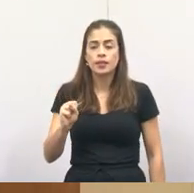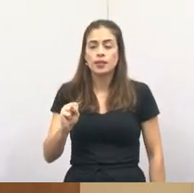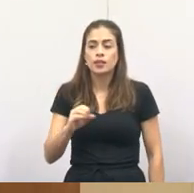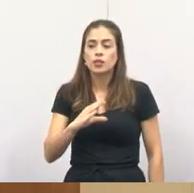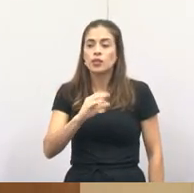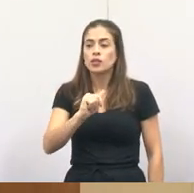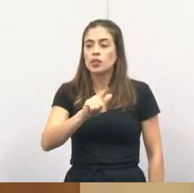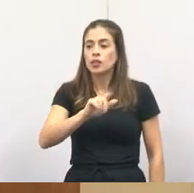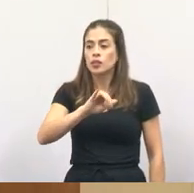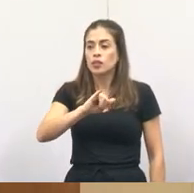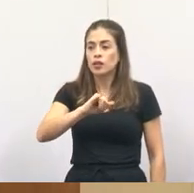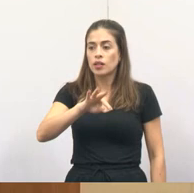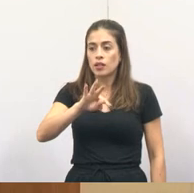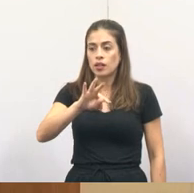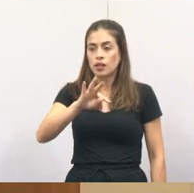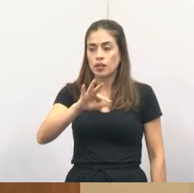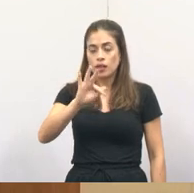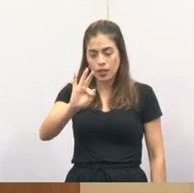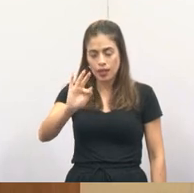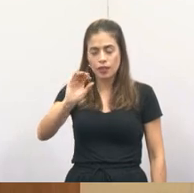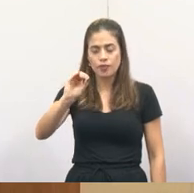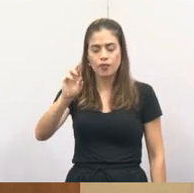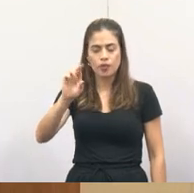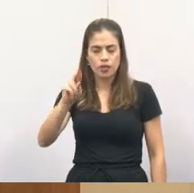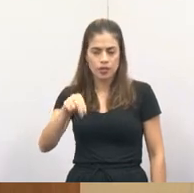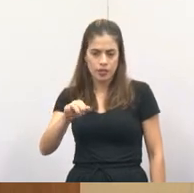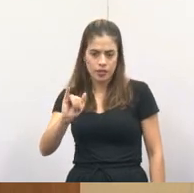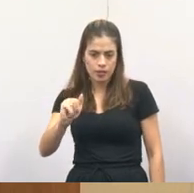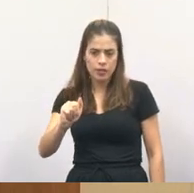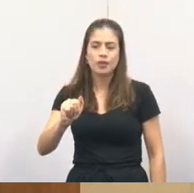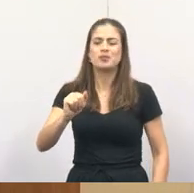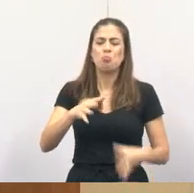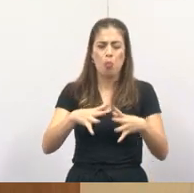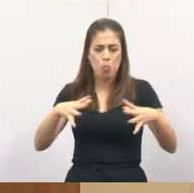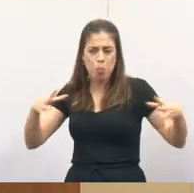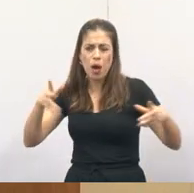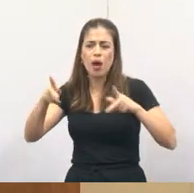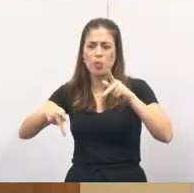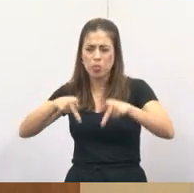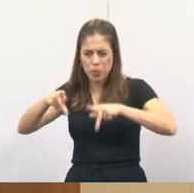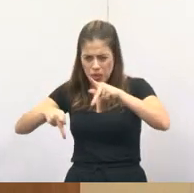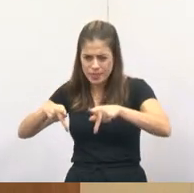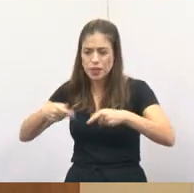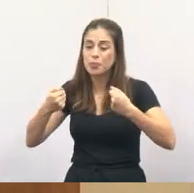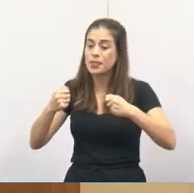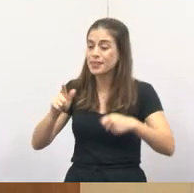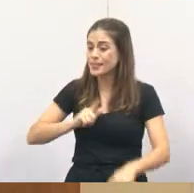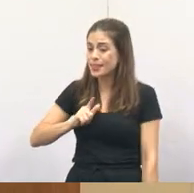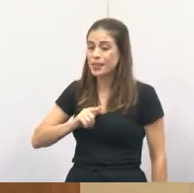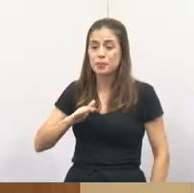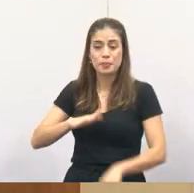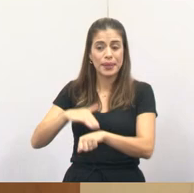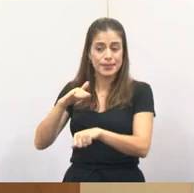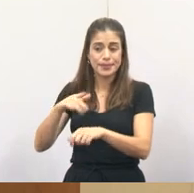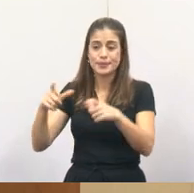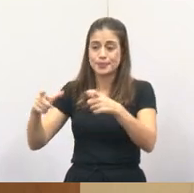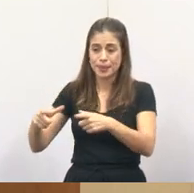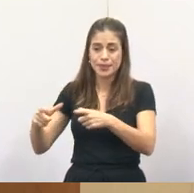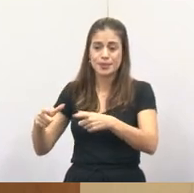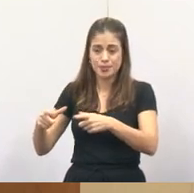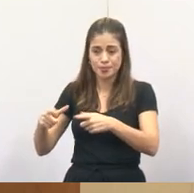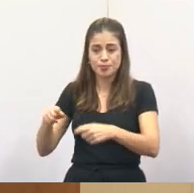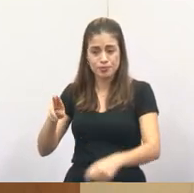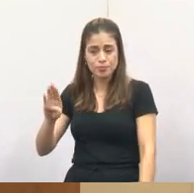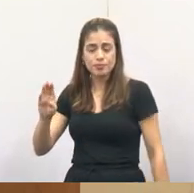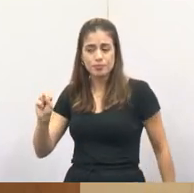e Parque Califórnia bairros que tiveram o aumento da população e precisam de ter uma UBS dava por exemplo para